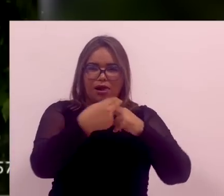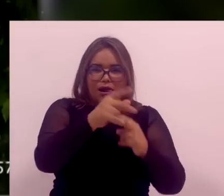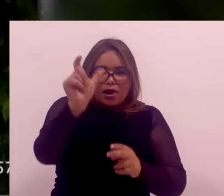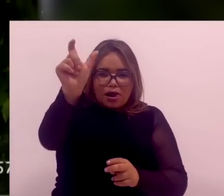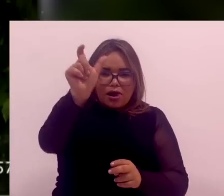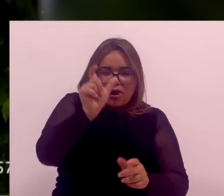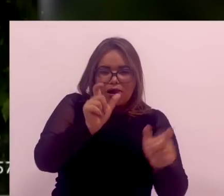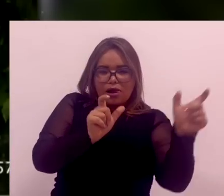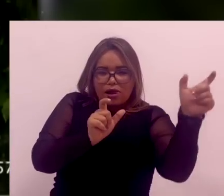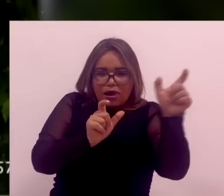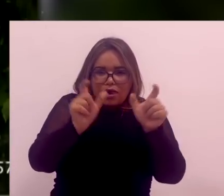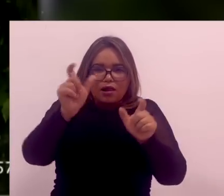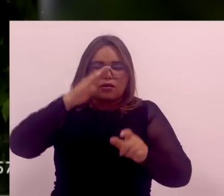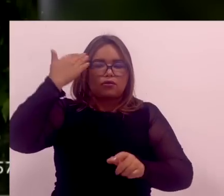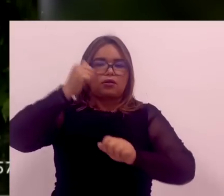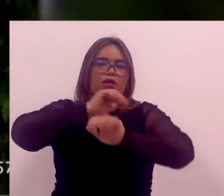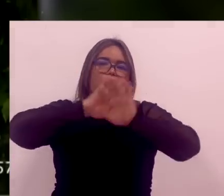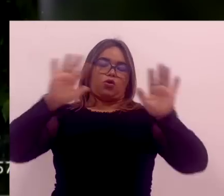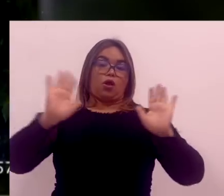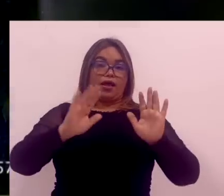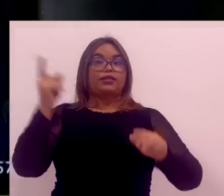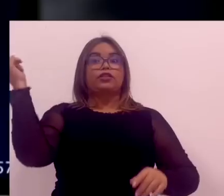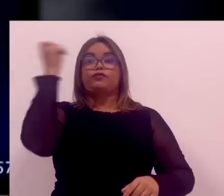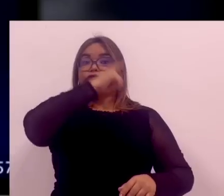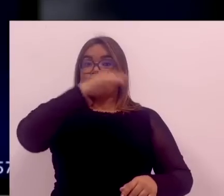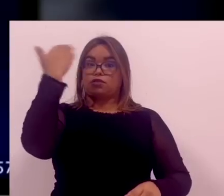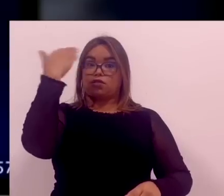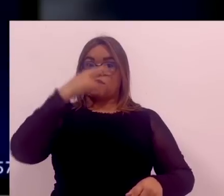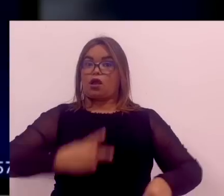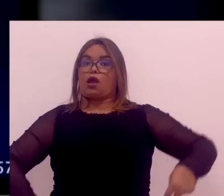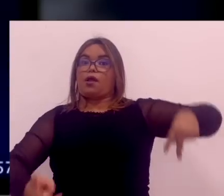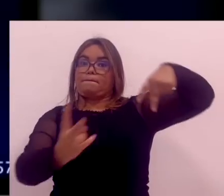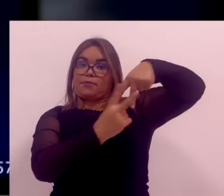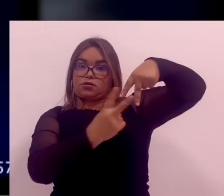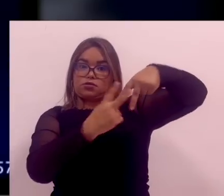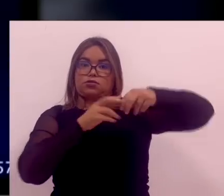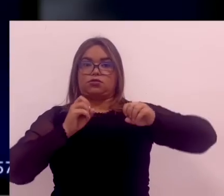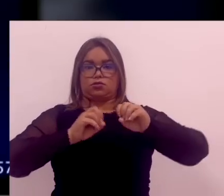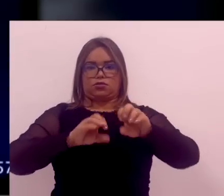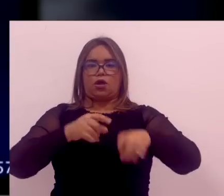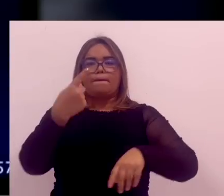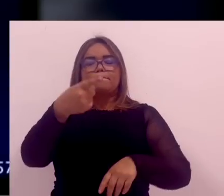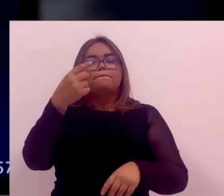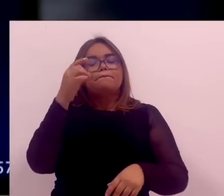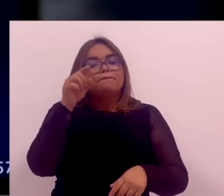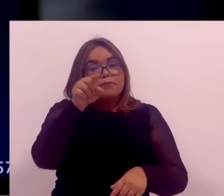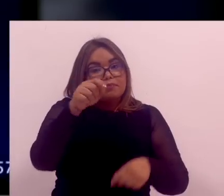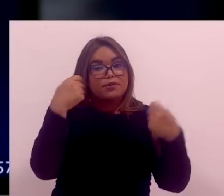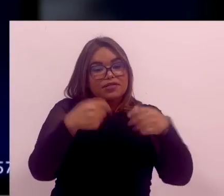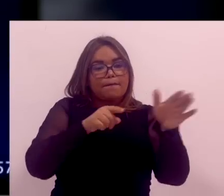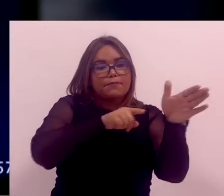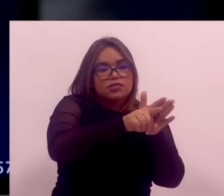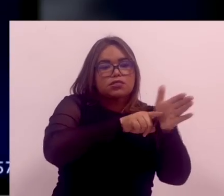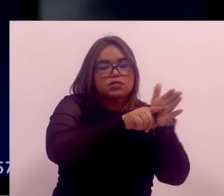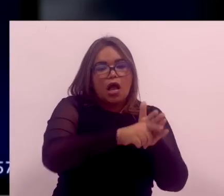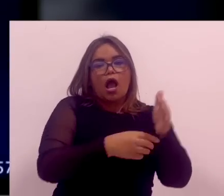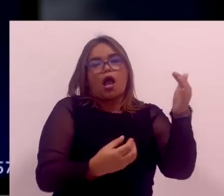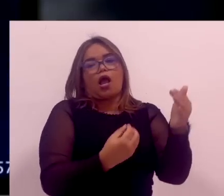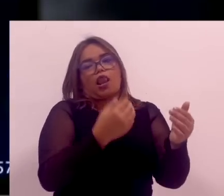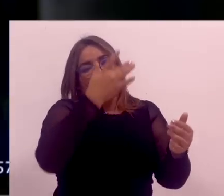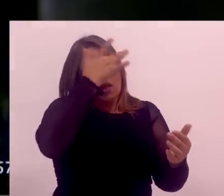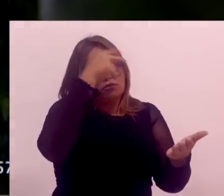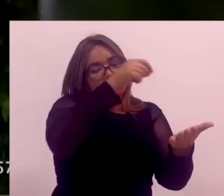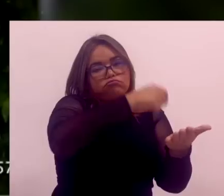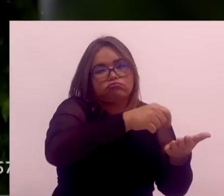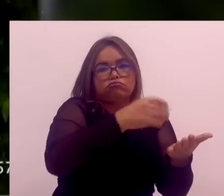É difícil descobrir o que a maçonaria ensina. Você tem que ir de uma fonte para outra, porque nenhum autor lhe conta tudo. Então vamos